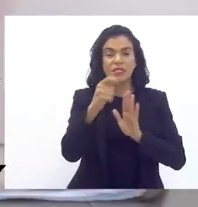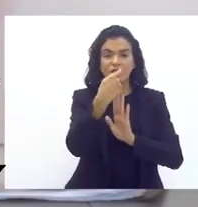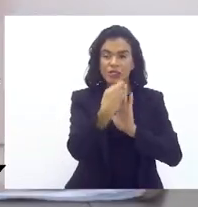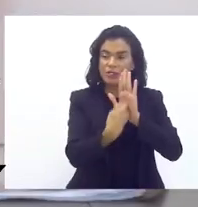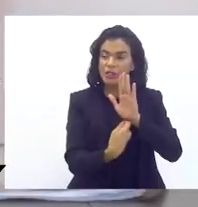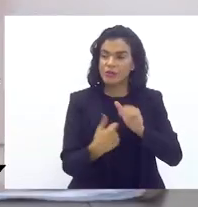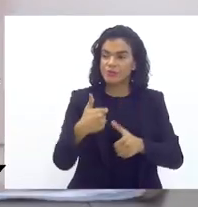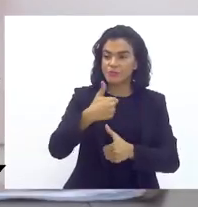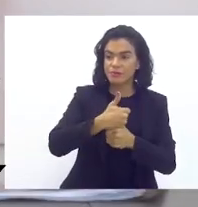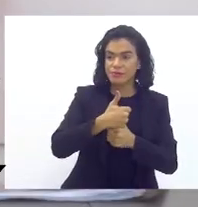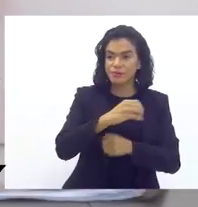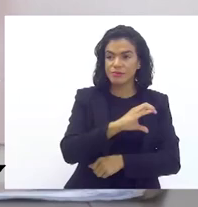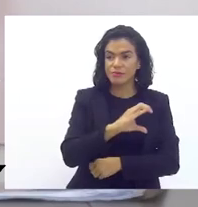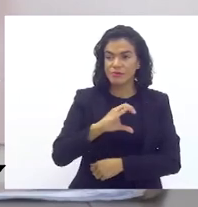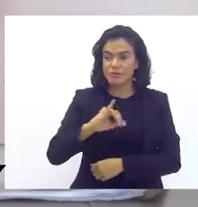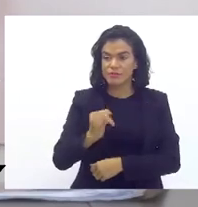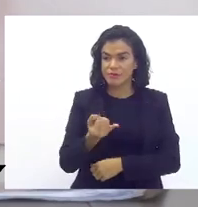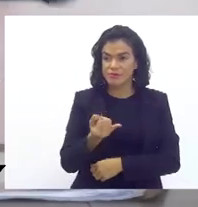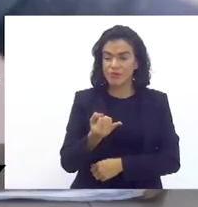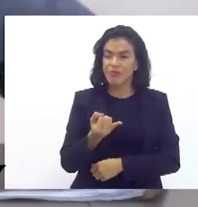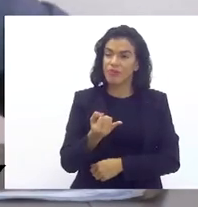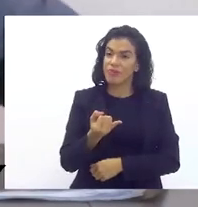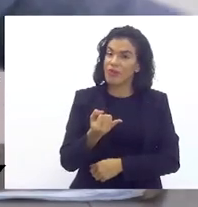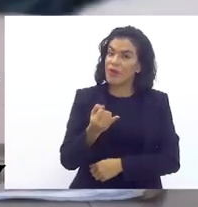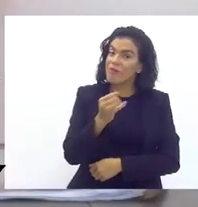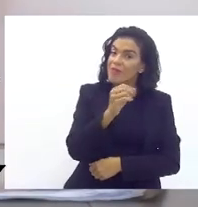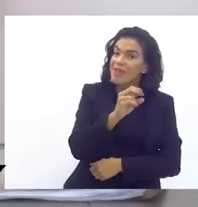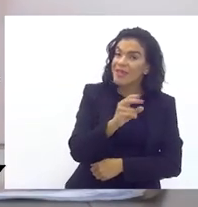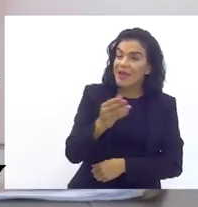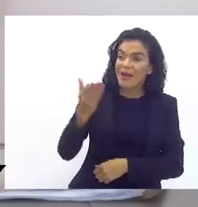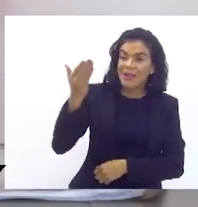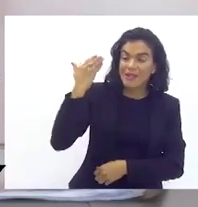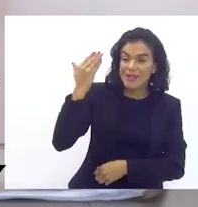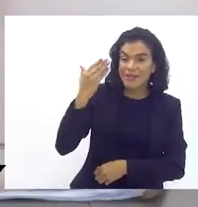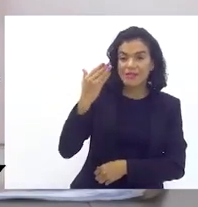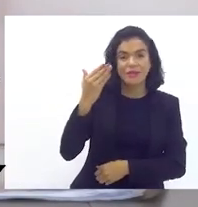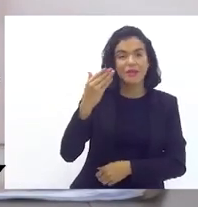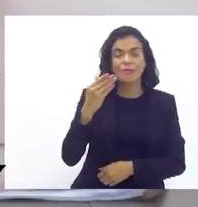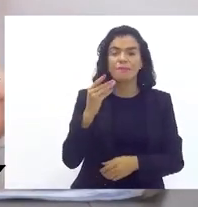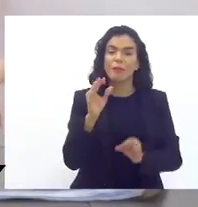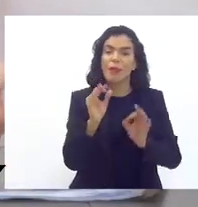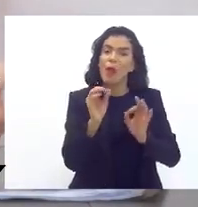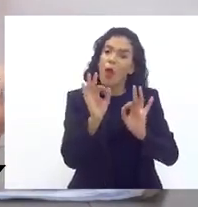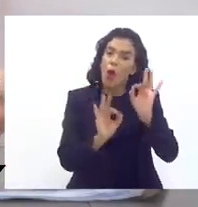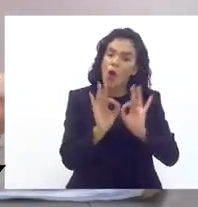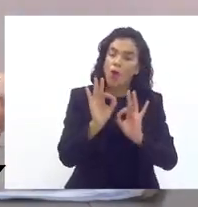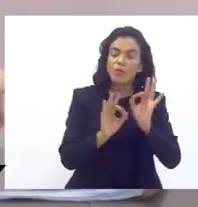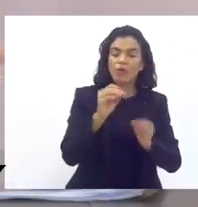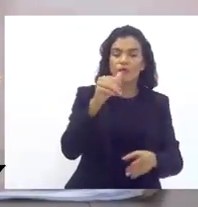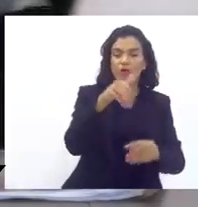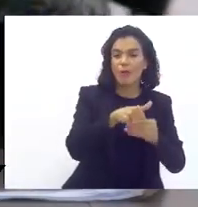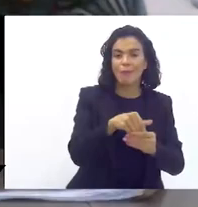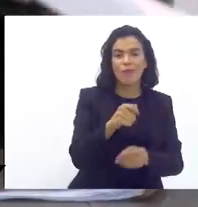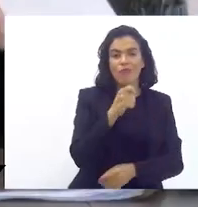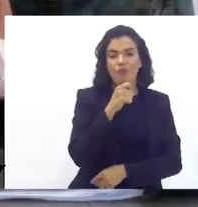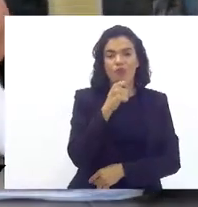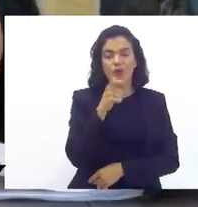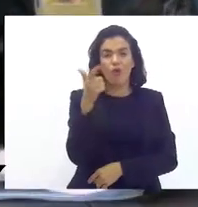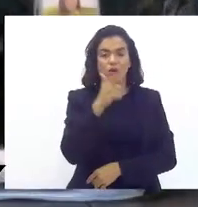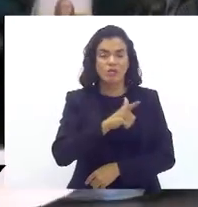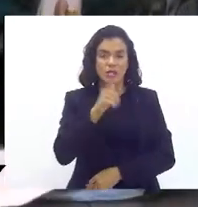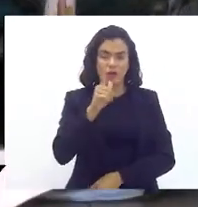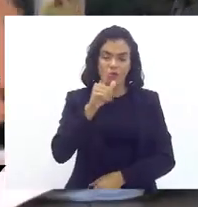da ccj ele seria votado na quarta-feira passada foi retirada de pauta e tá para essa próxima